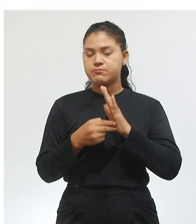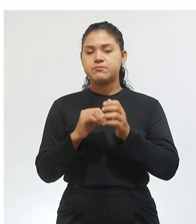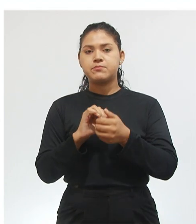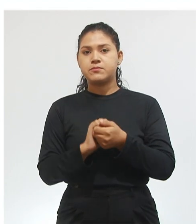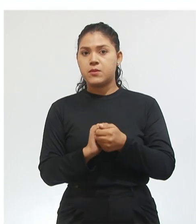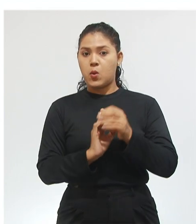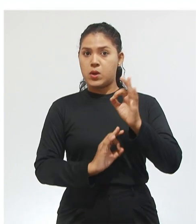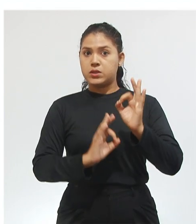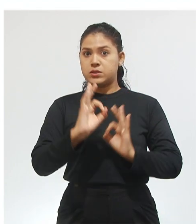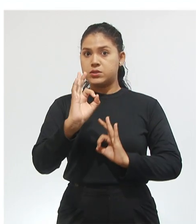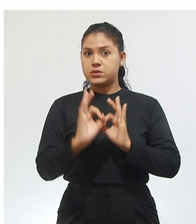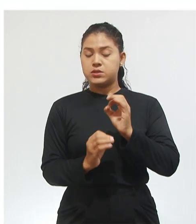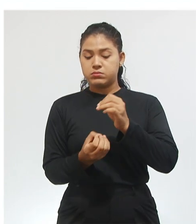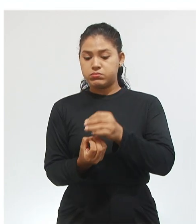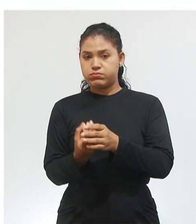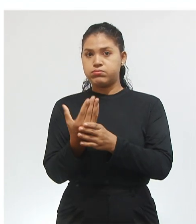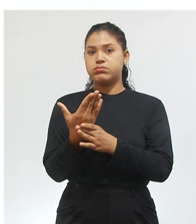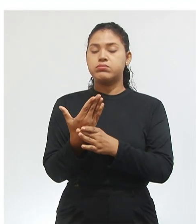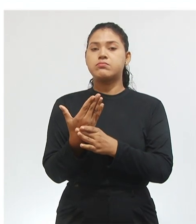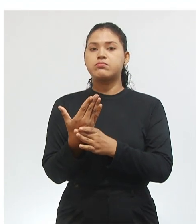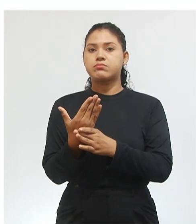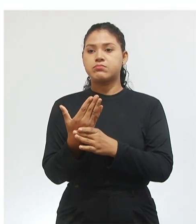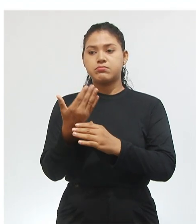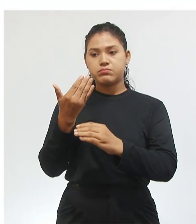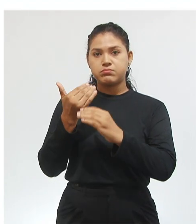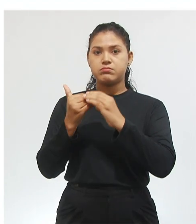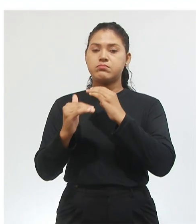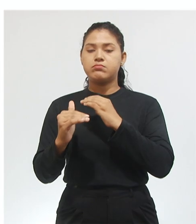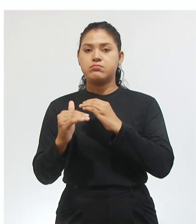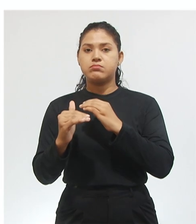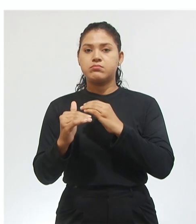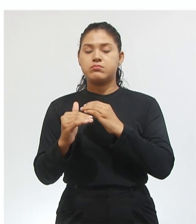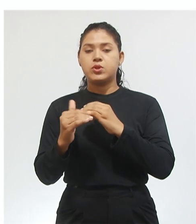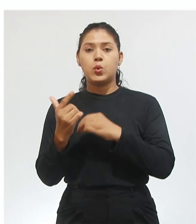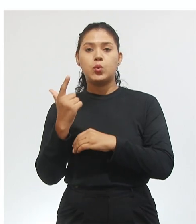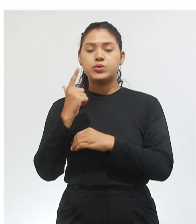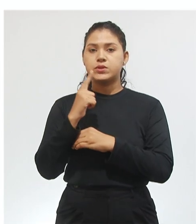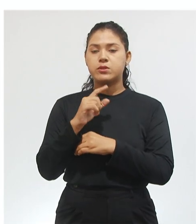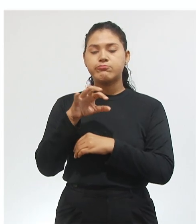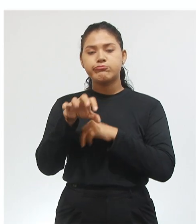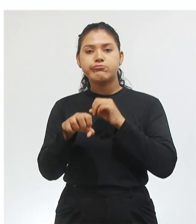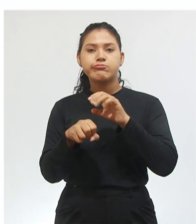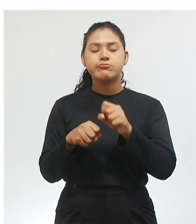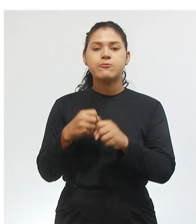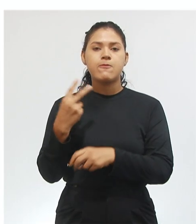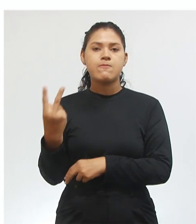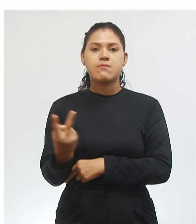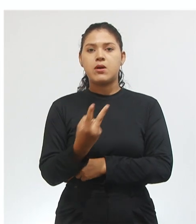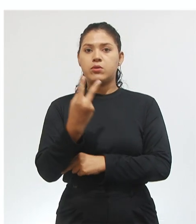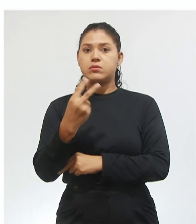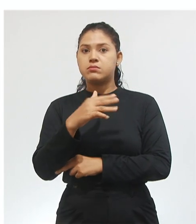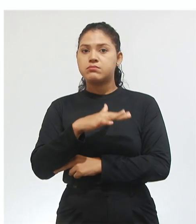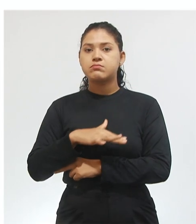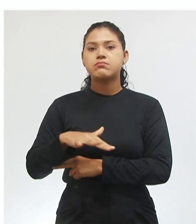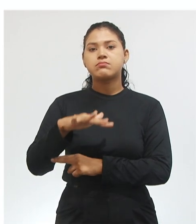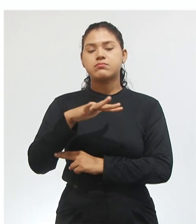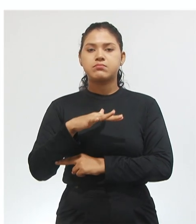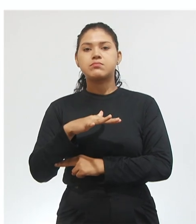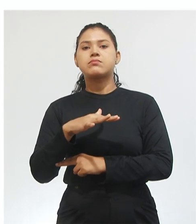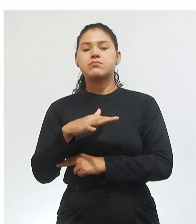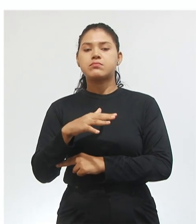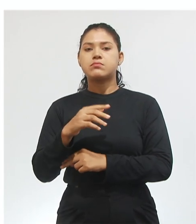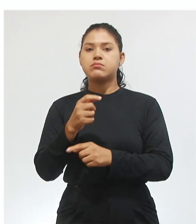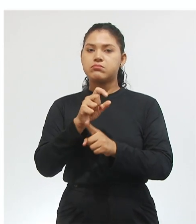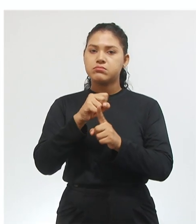organização cria entrega e captura valor em contextos econômicos